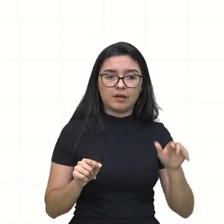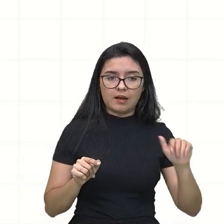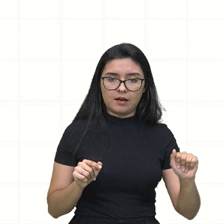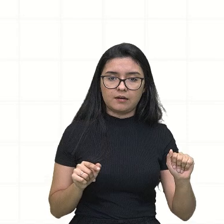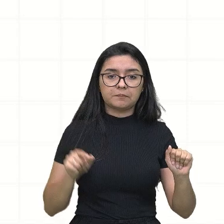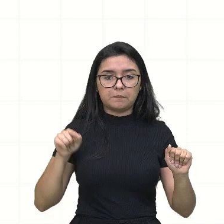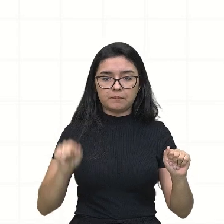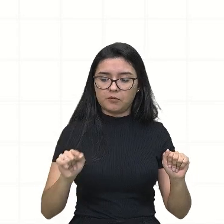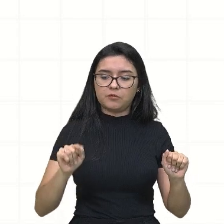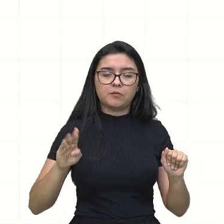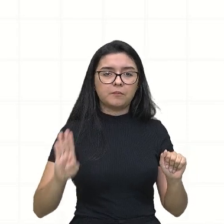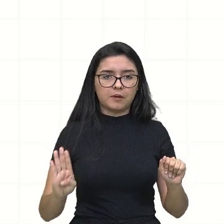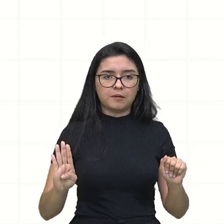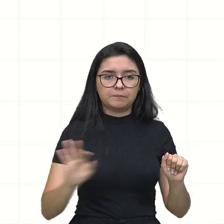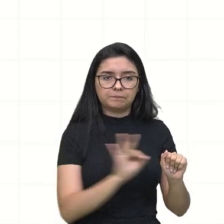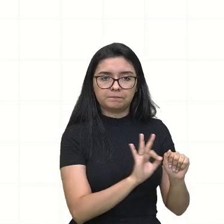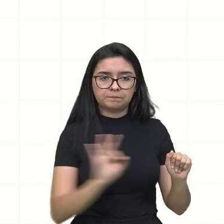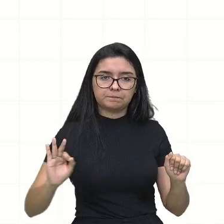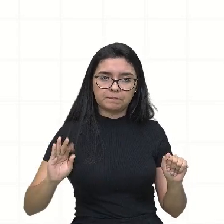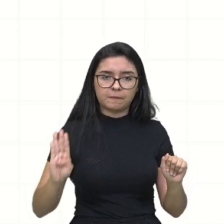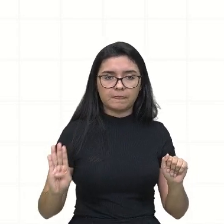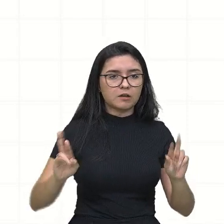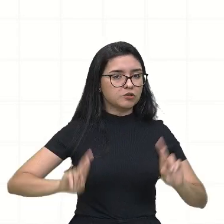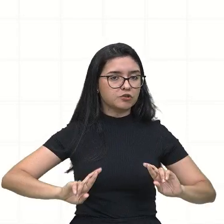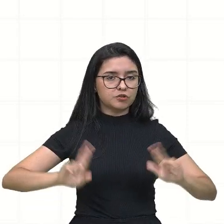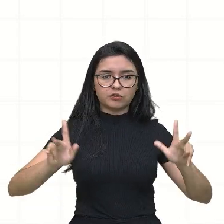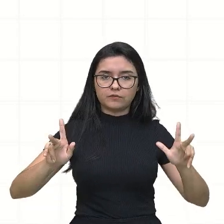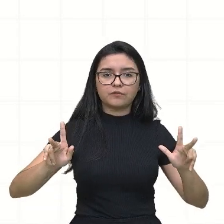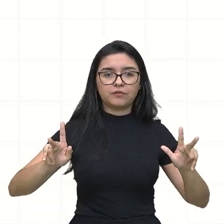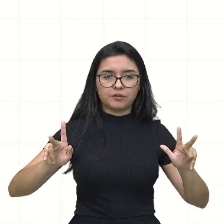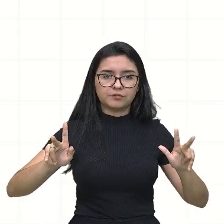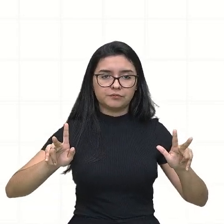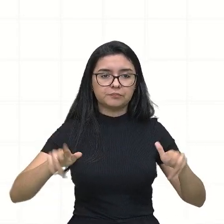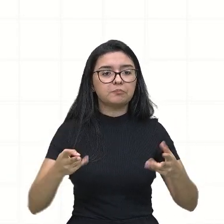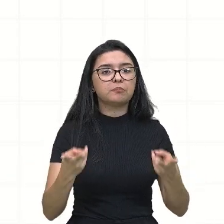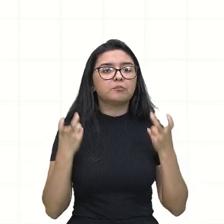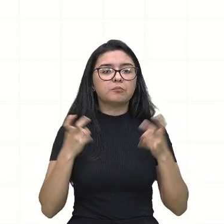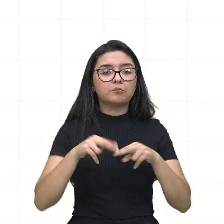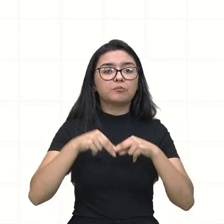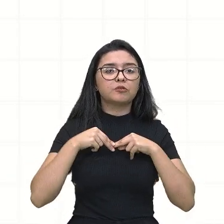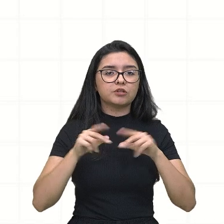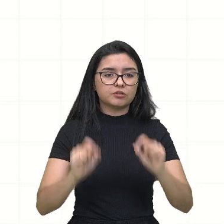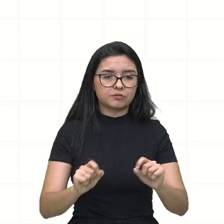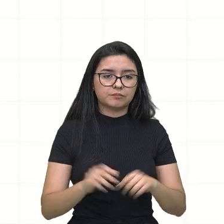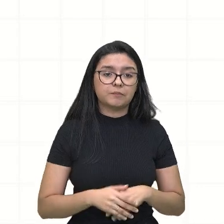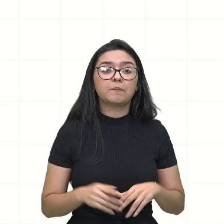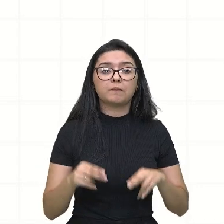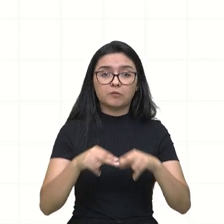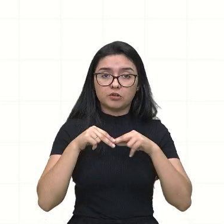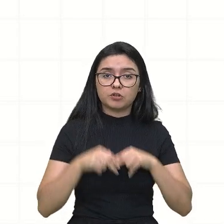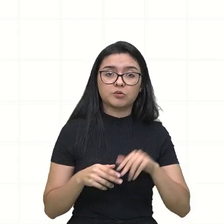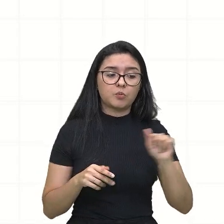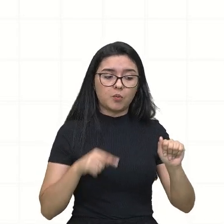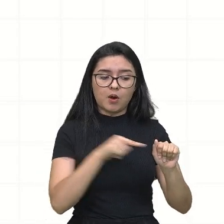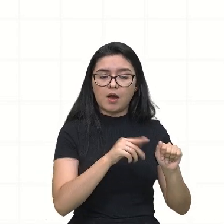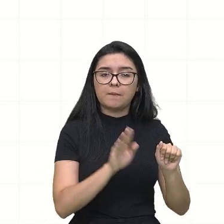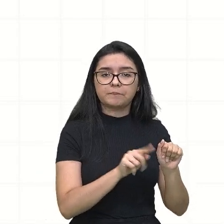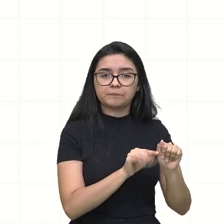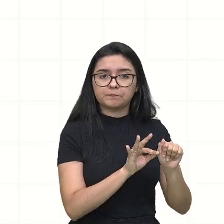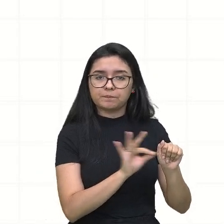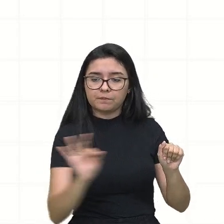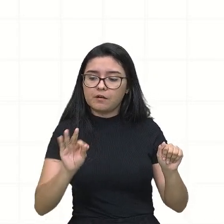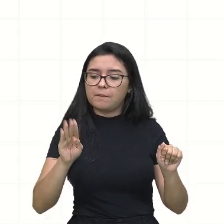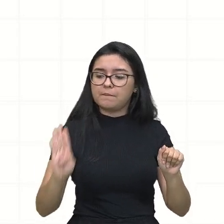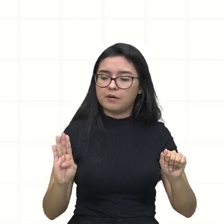2 pontos, distinto, claro, por isso nós chamamos um ponto de A e o ponto de B, que